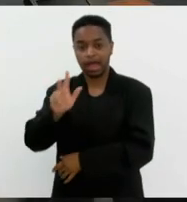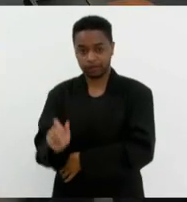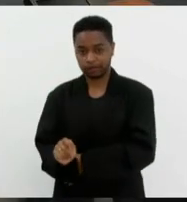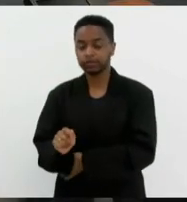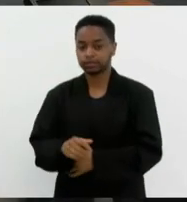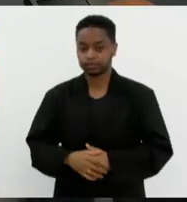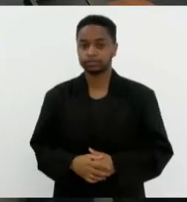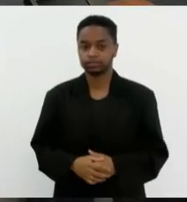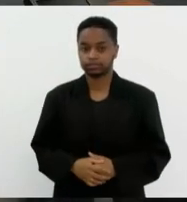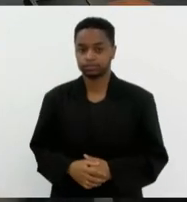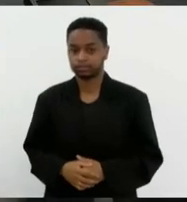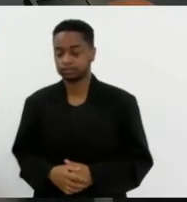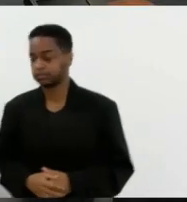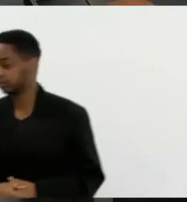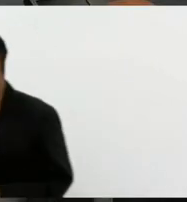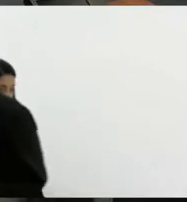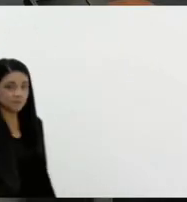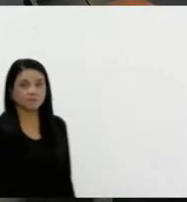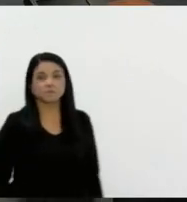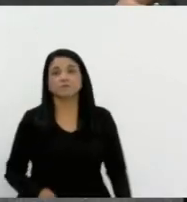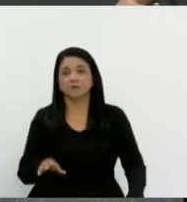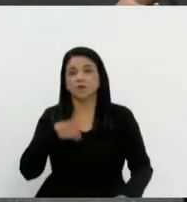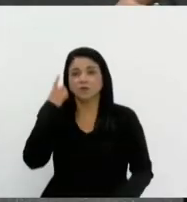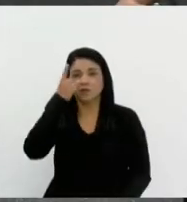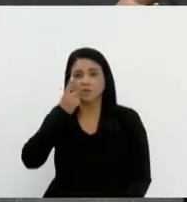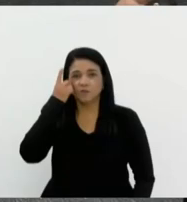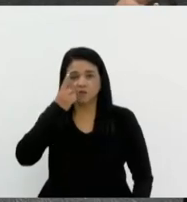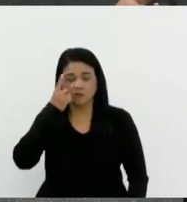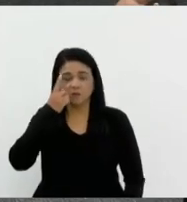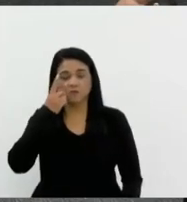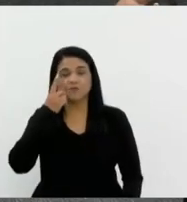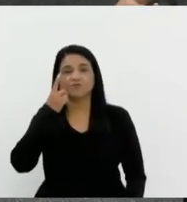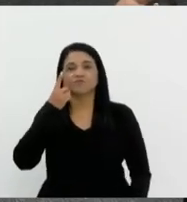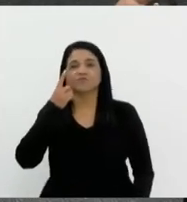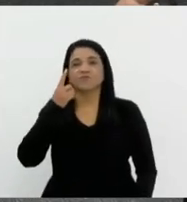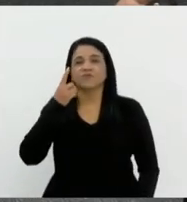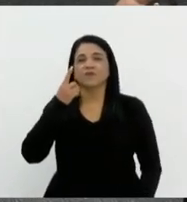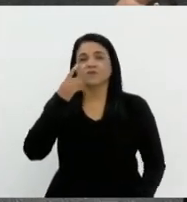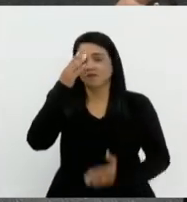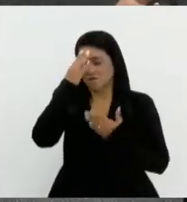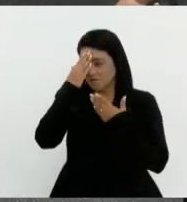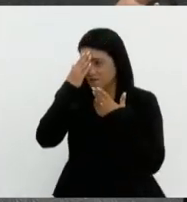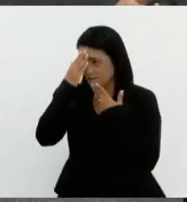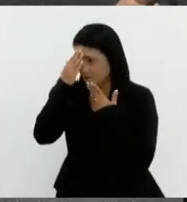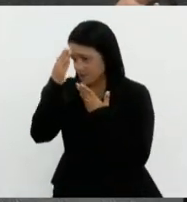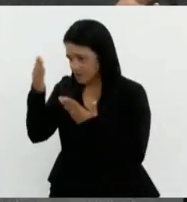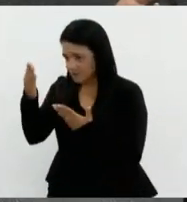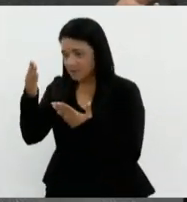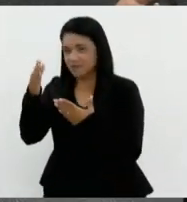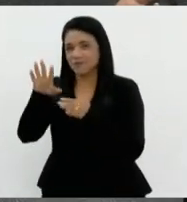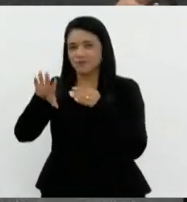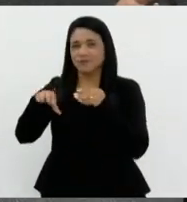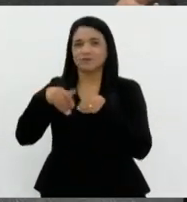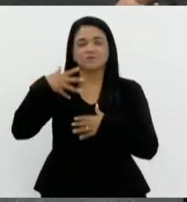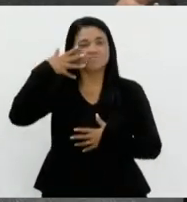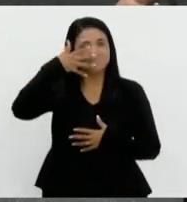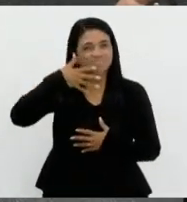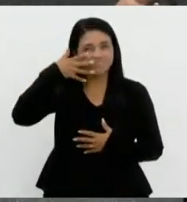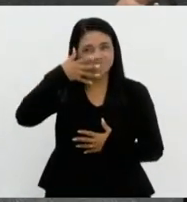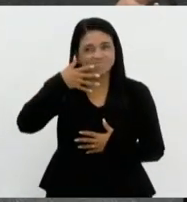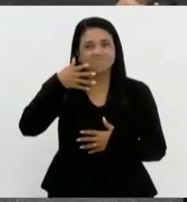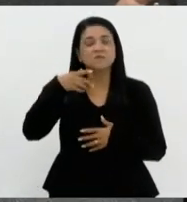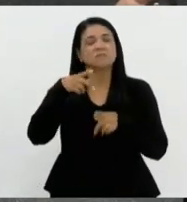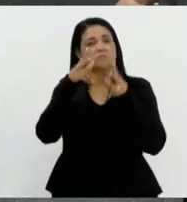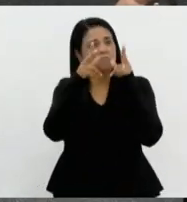parte. Claro. Deputado, primeiro, queria agradecer as suas considerações, eu também vejo a sua fala